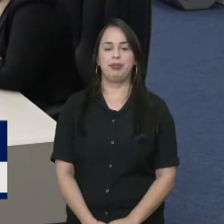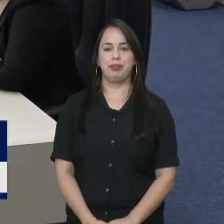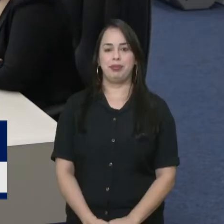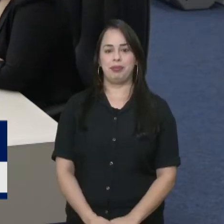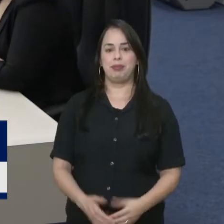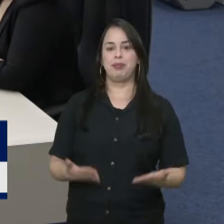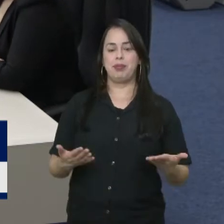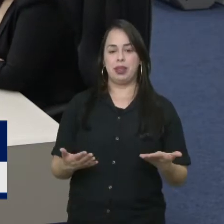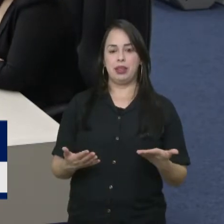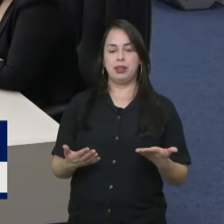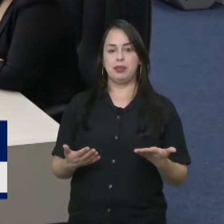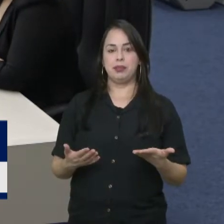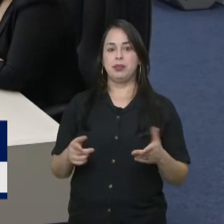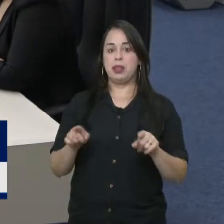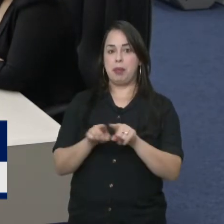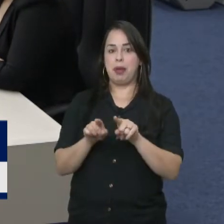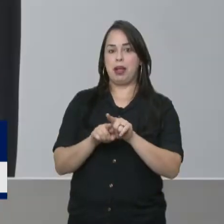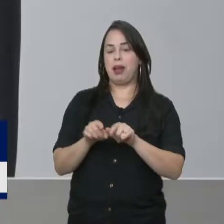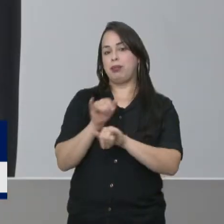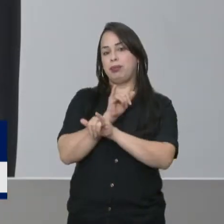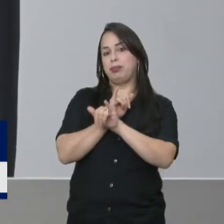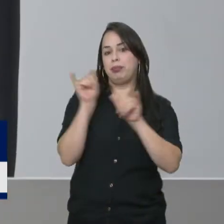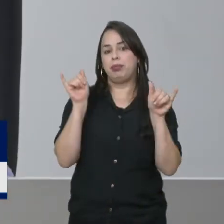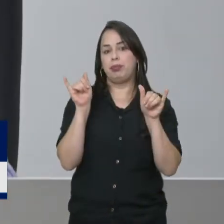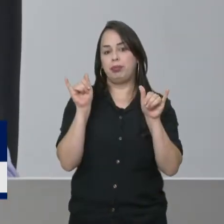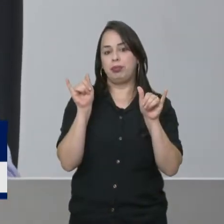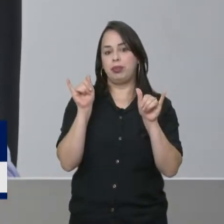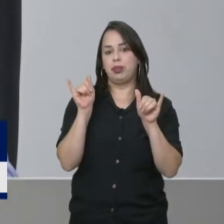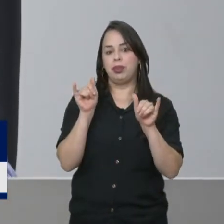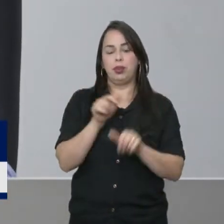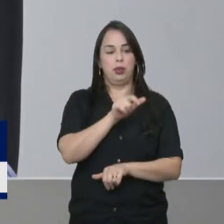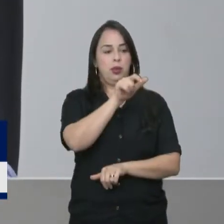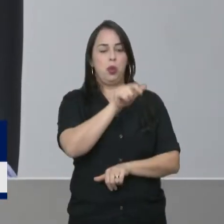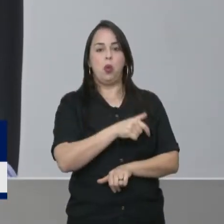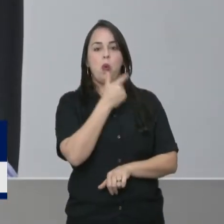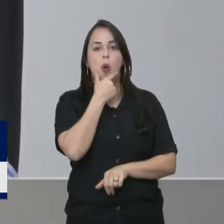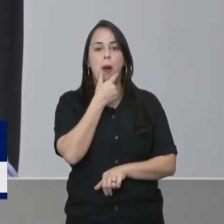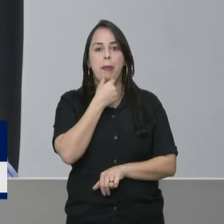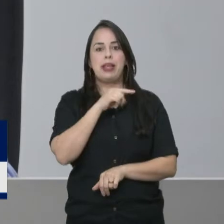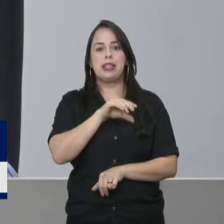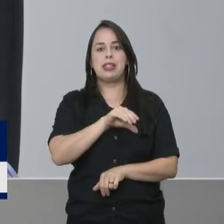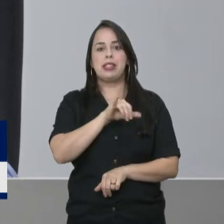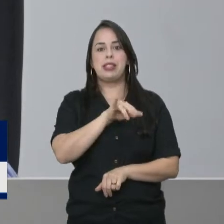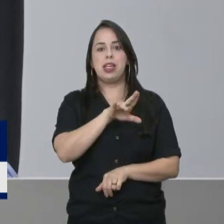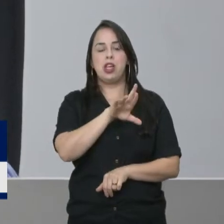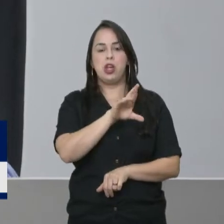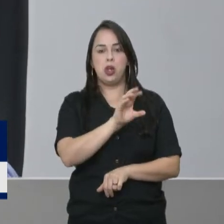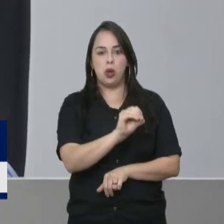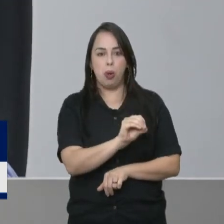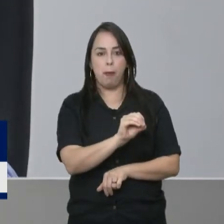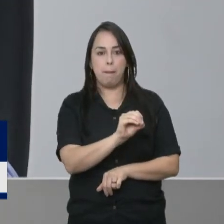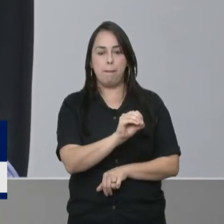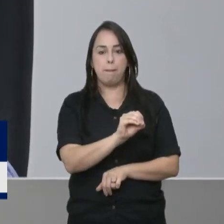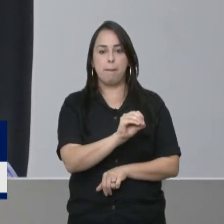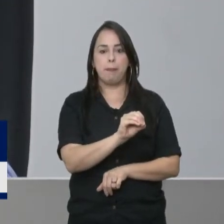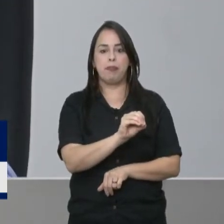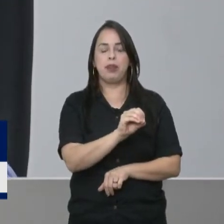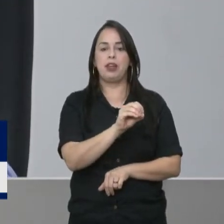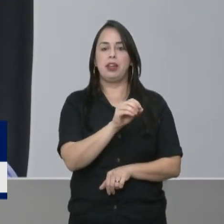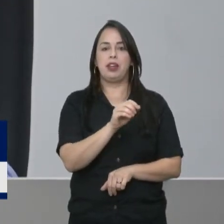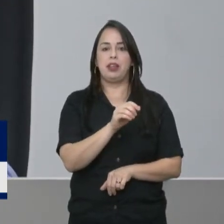Deixa eu também fazer o registro do senhor Ciro Bodenzan, do